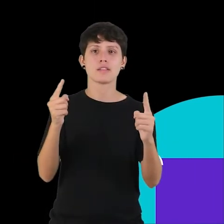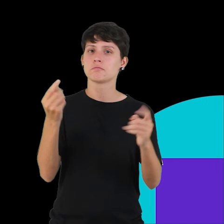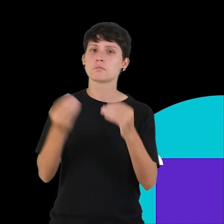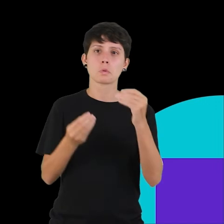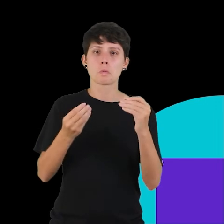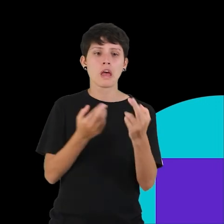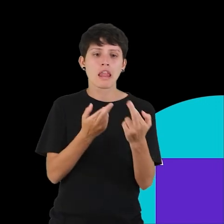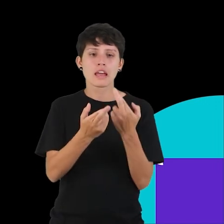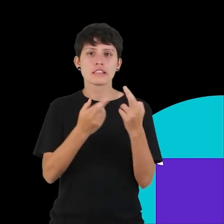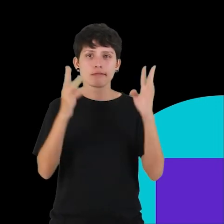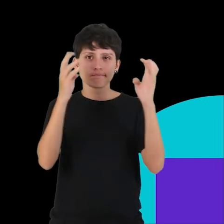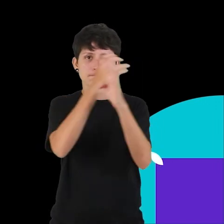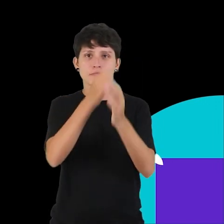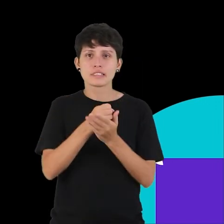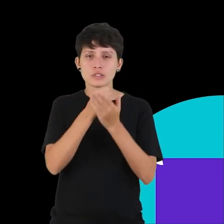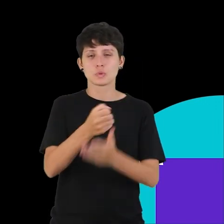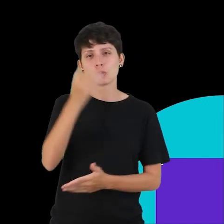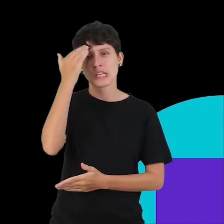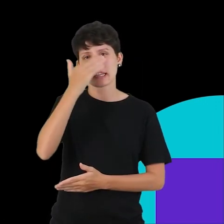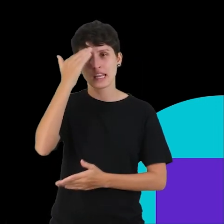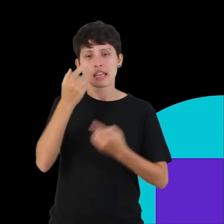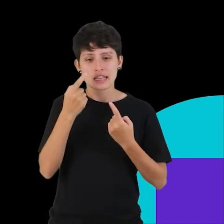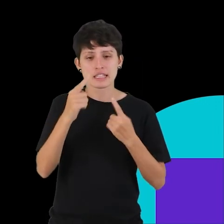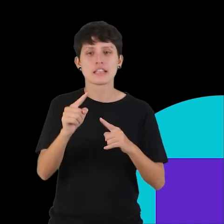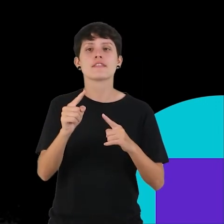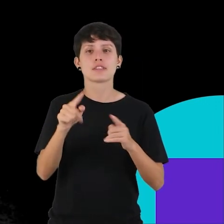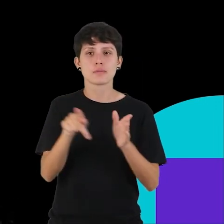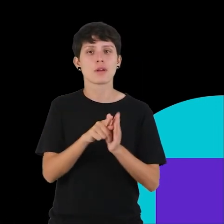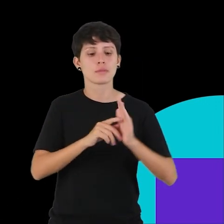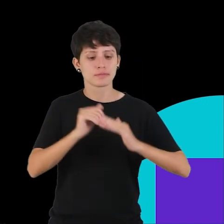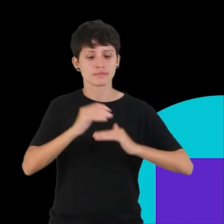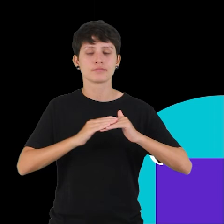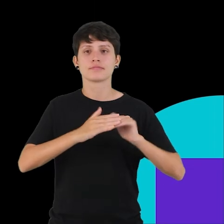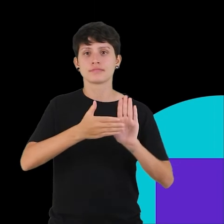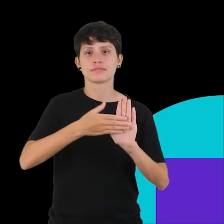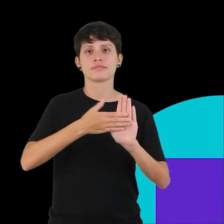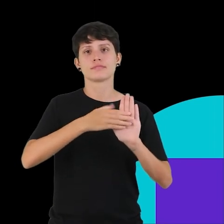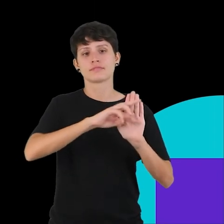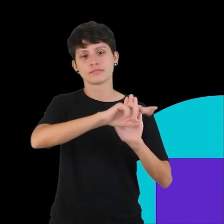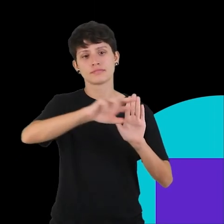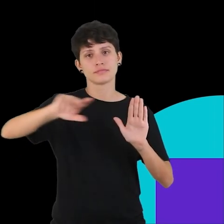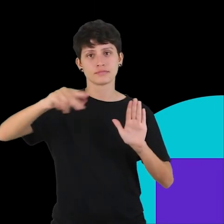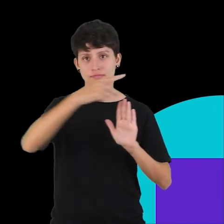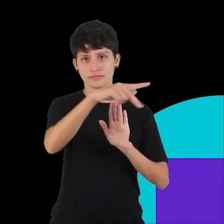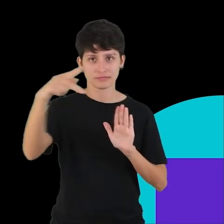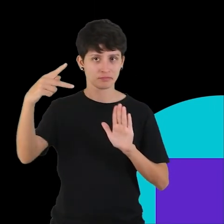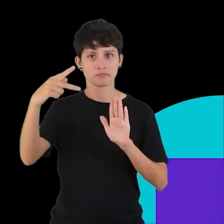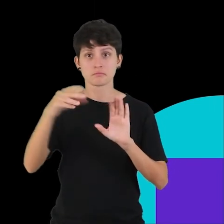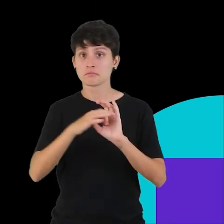absorver mais energia e vai derreter mais calotas polares. Então, isso é um ciclo ali de reforço, que